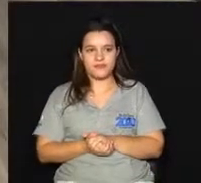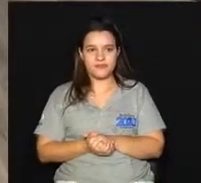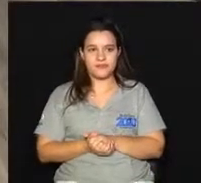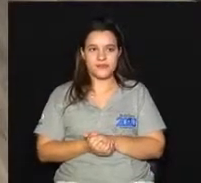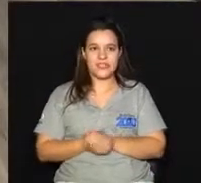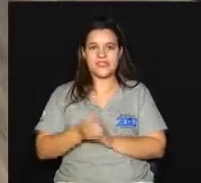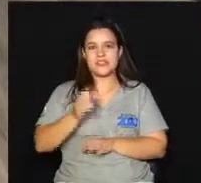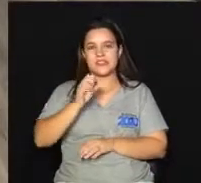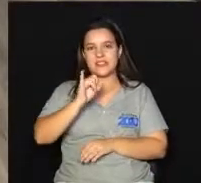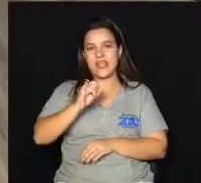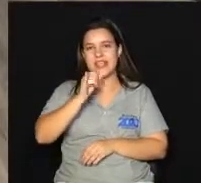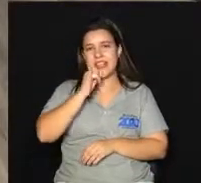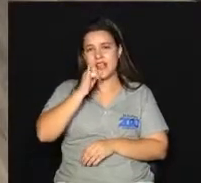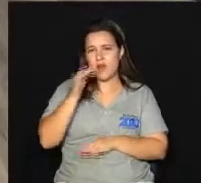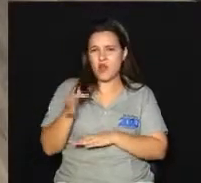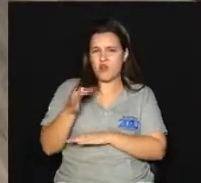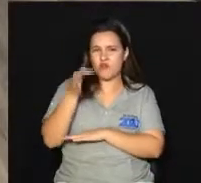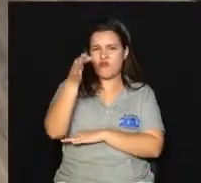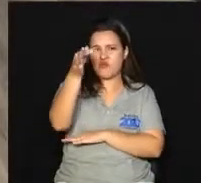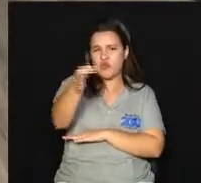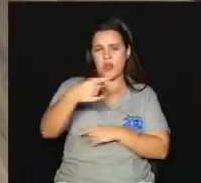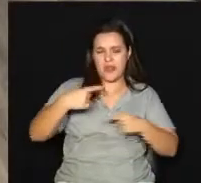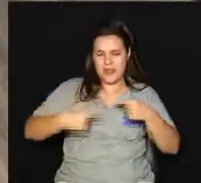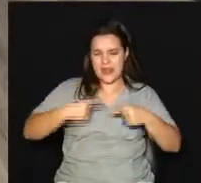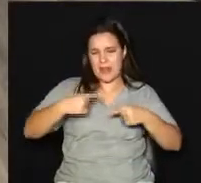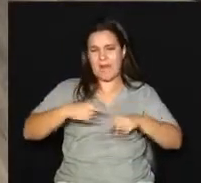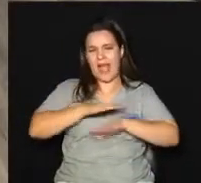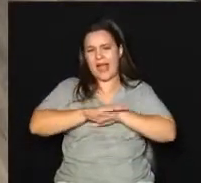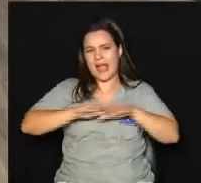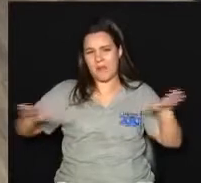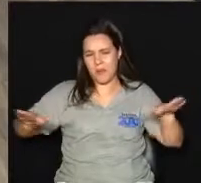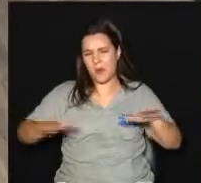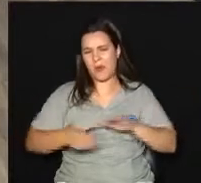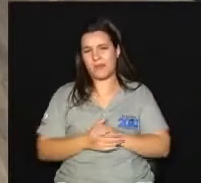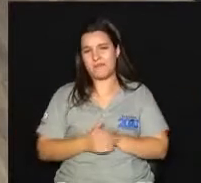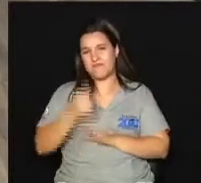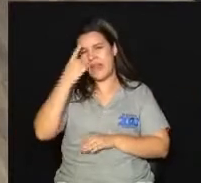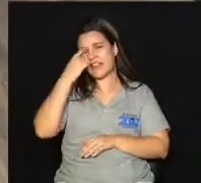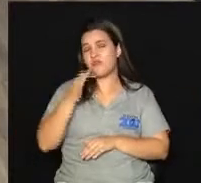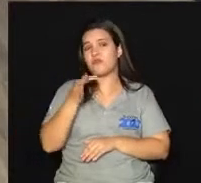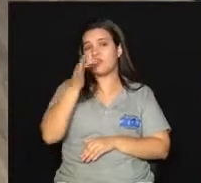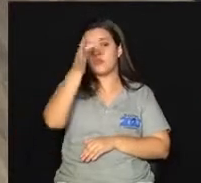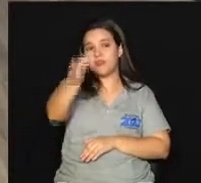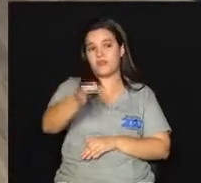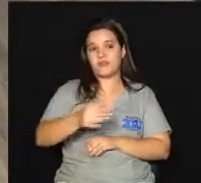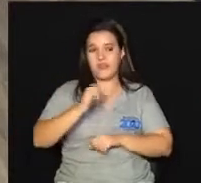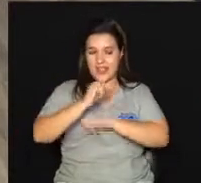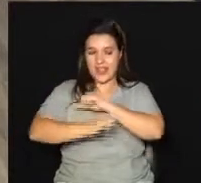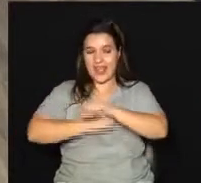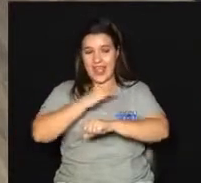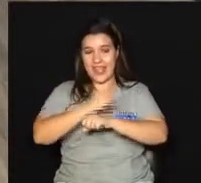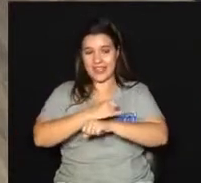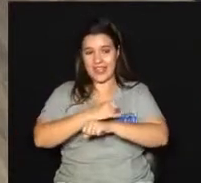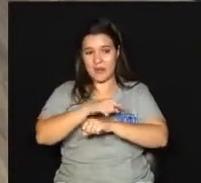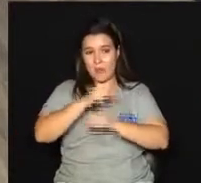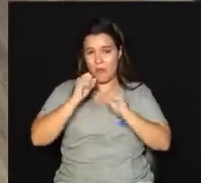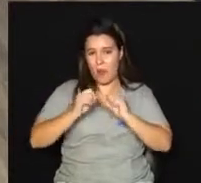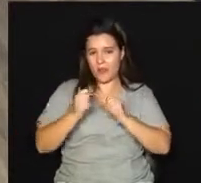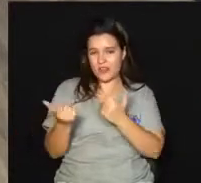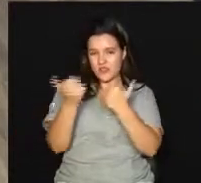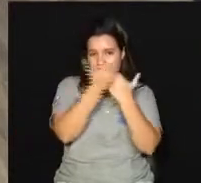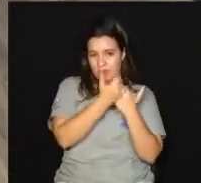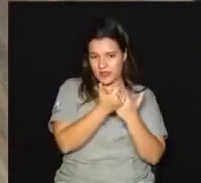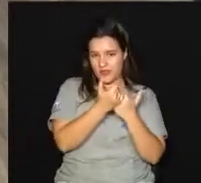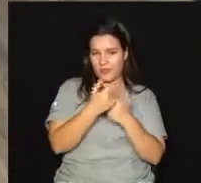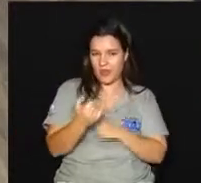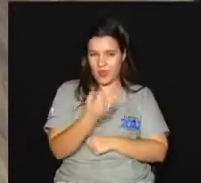não queiram mais fazer os debates, tenha apenas um ou outro, a internet daqui para frente vai